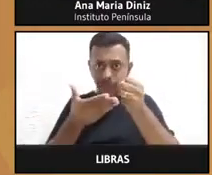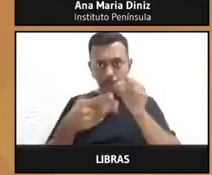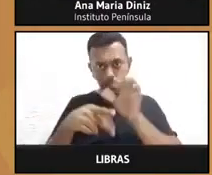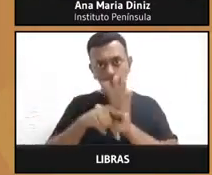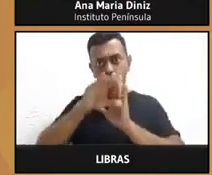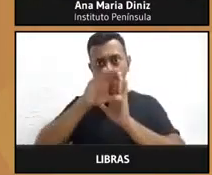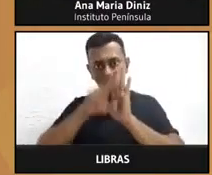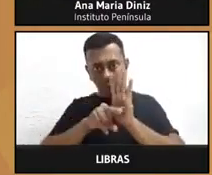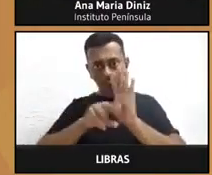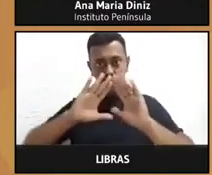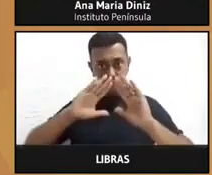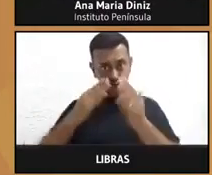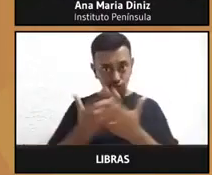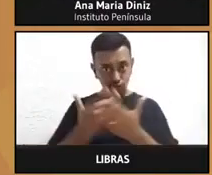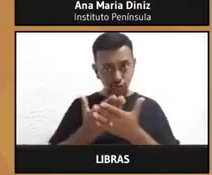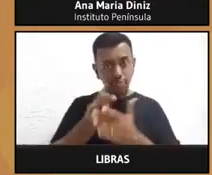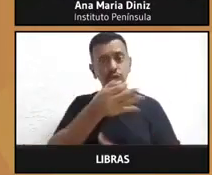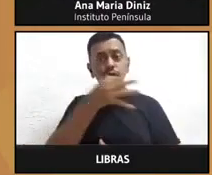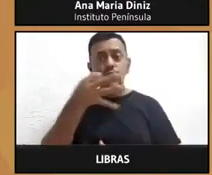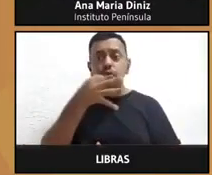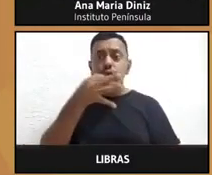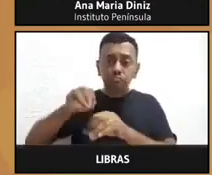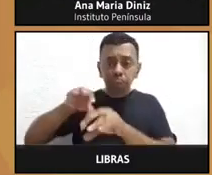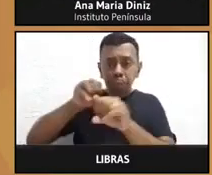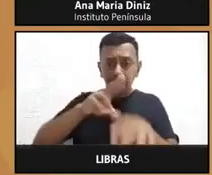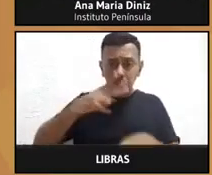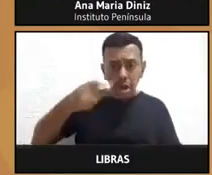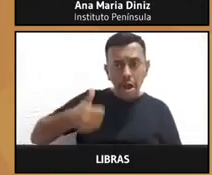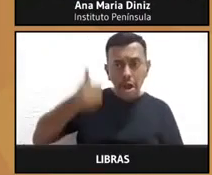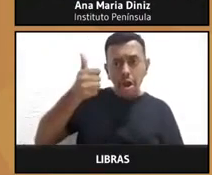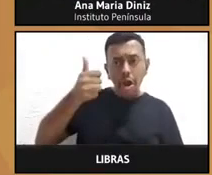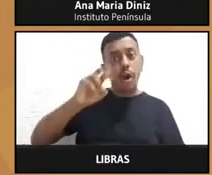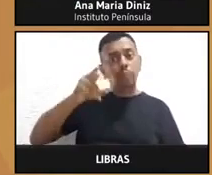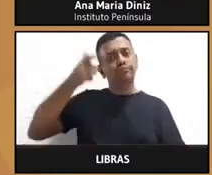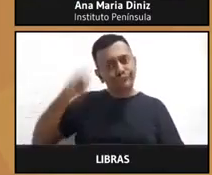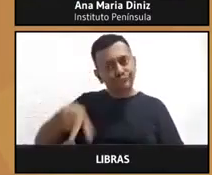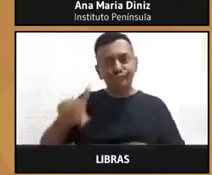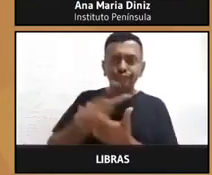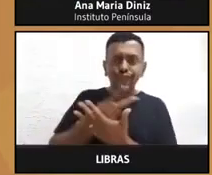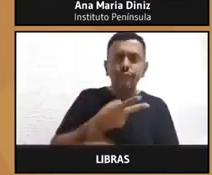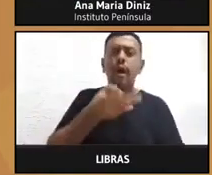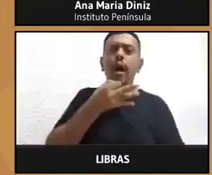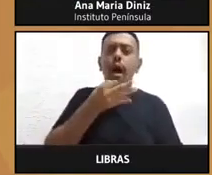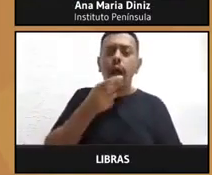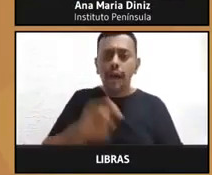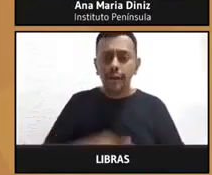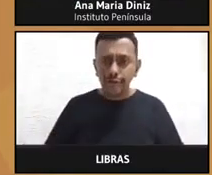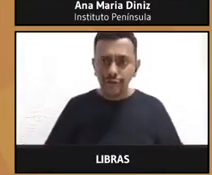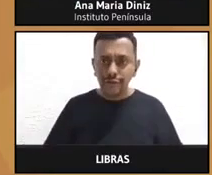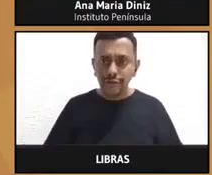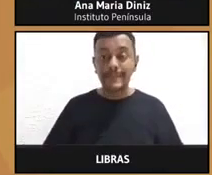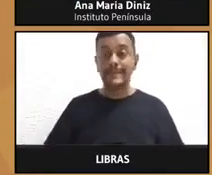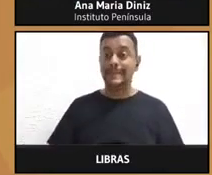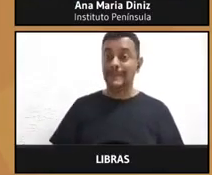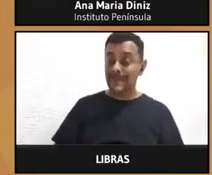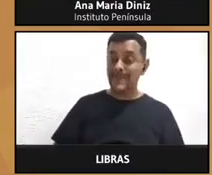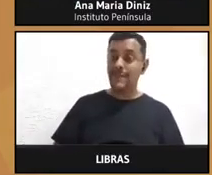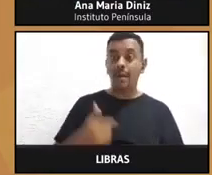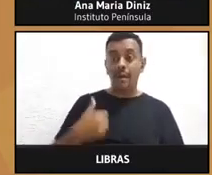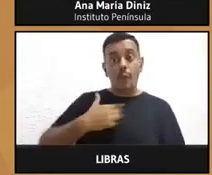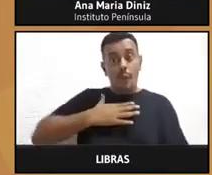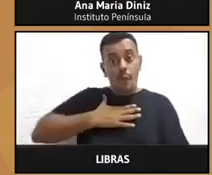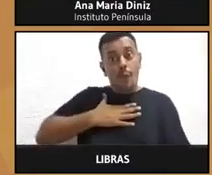melhoria ou não foi na direção certa? Eu gosto dessa base